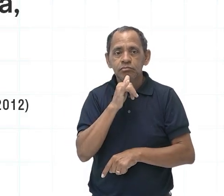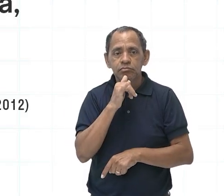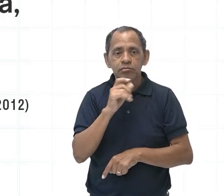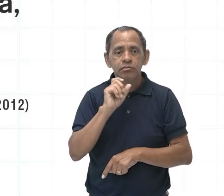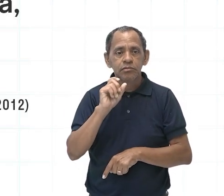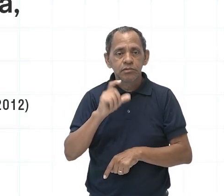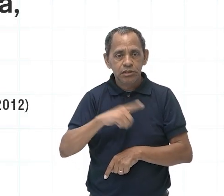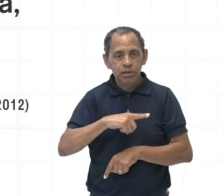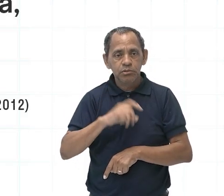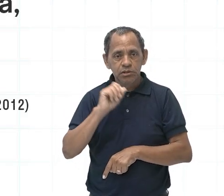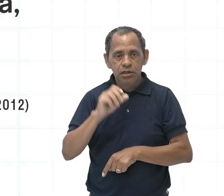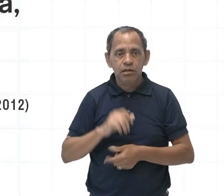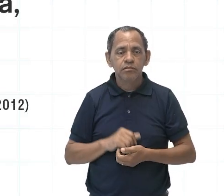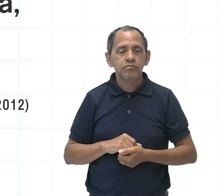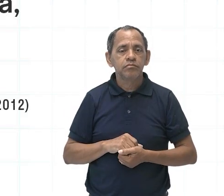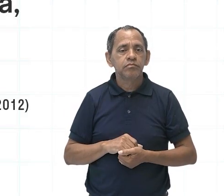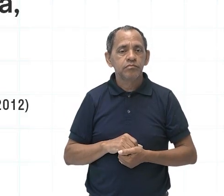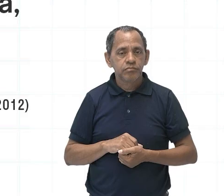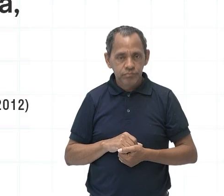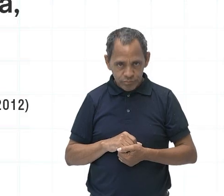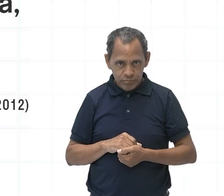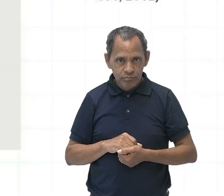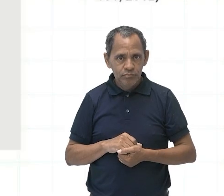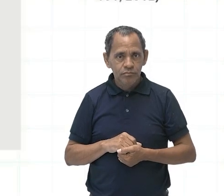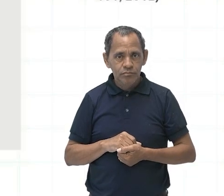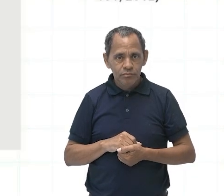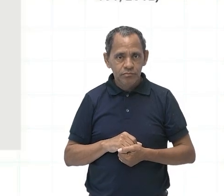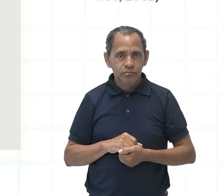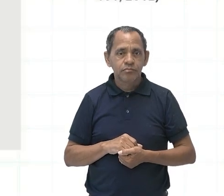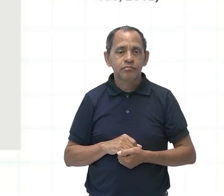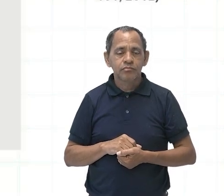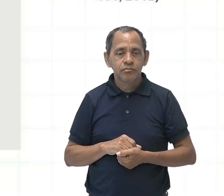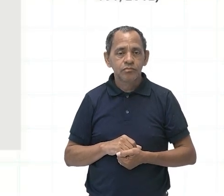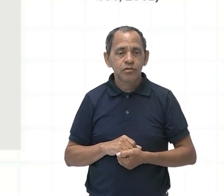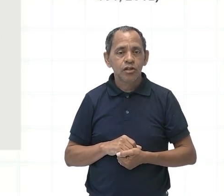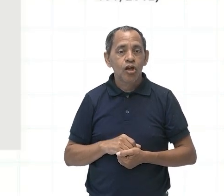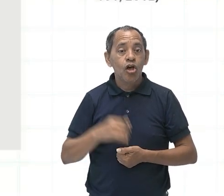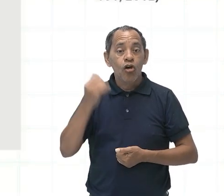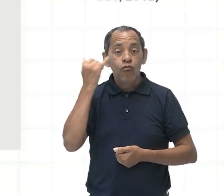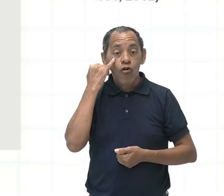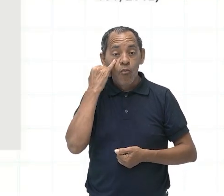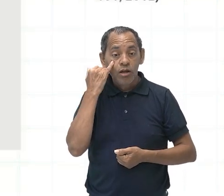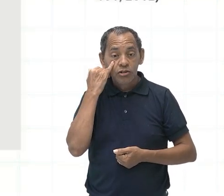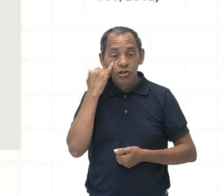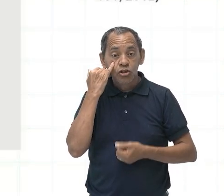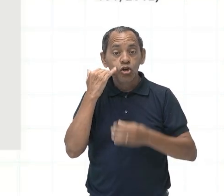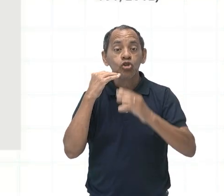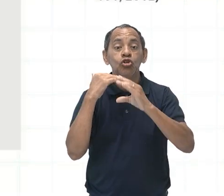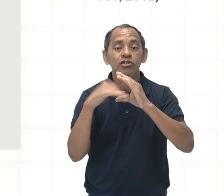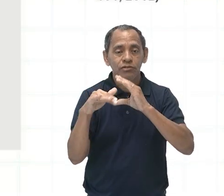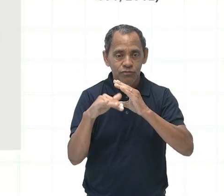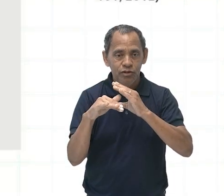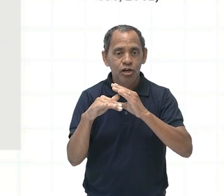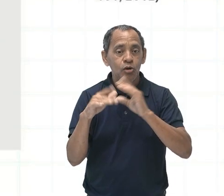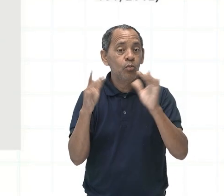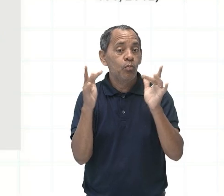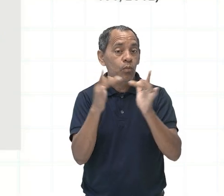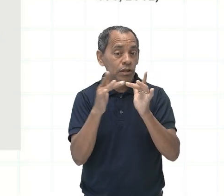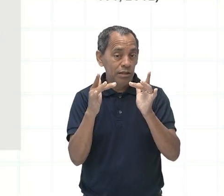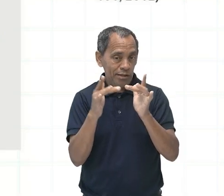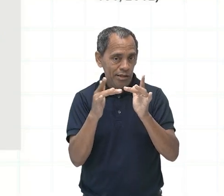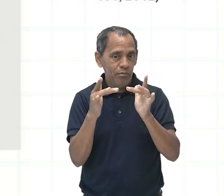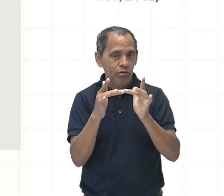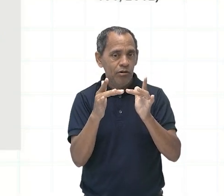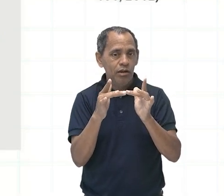nosso recado, né, para a namorada e a carta para o chefe. Já começa justamente na escolha do gênero, não é?